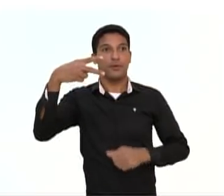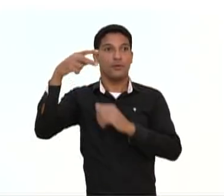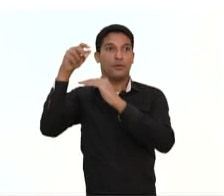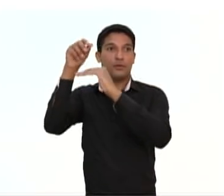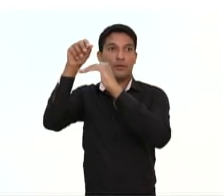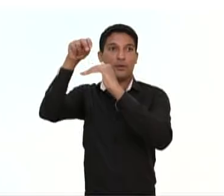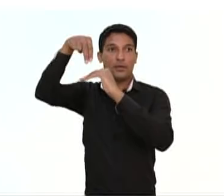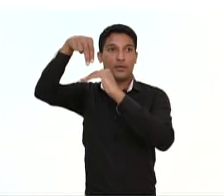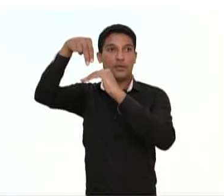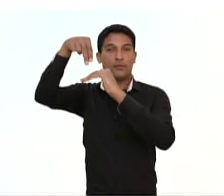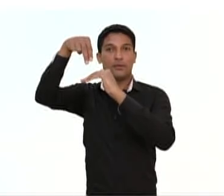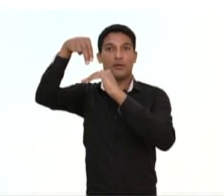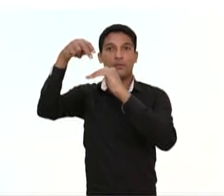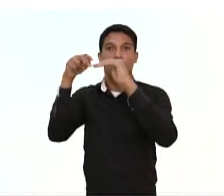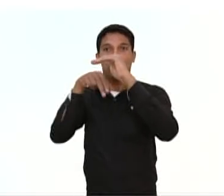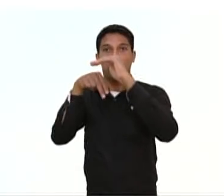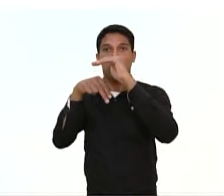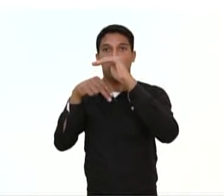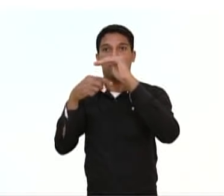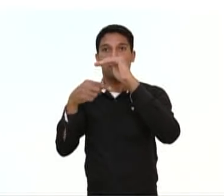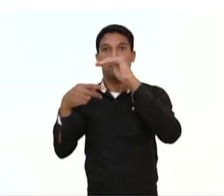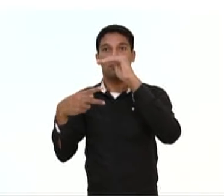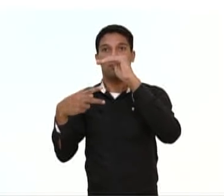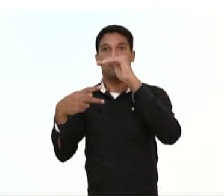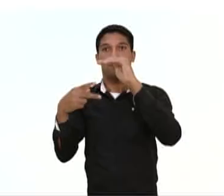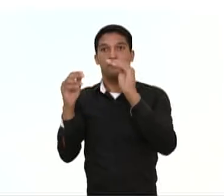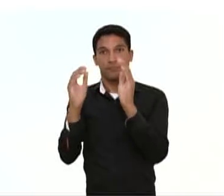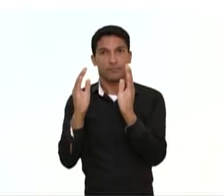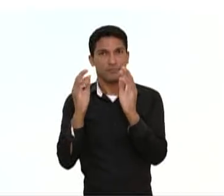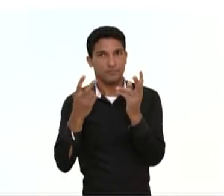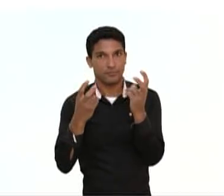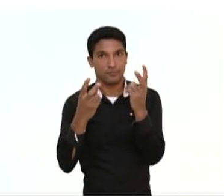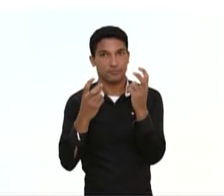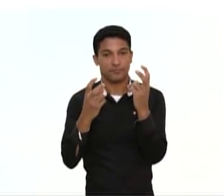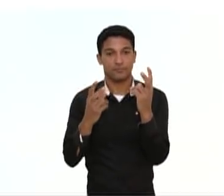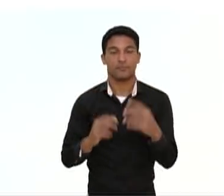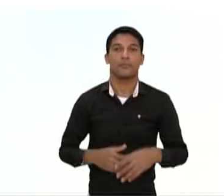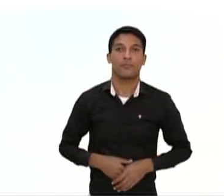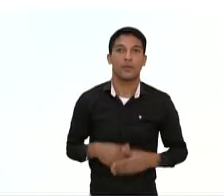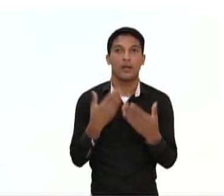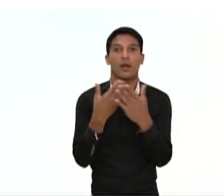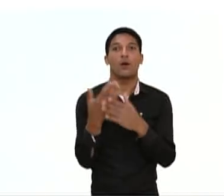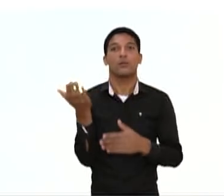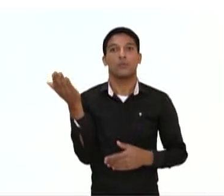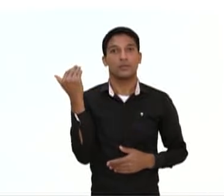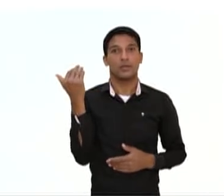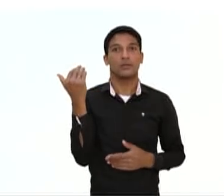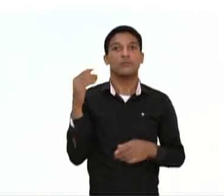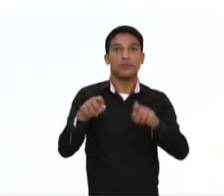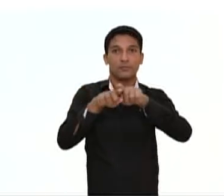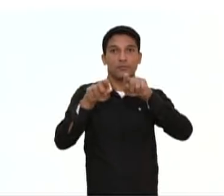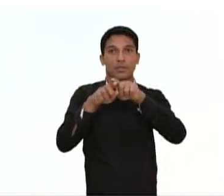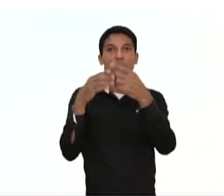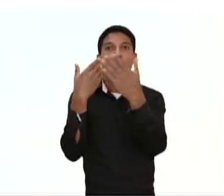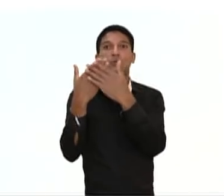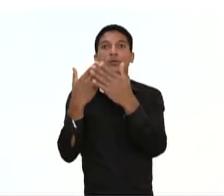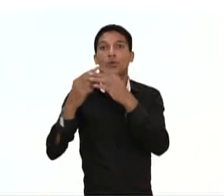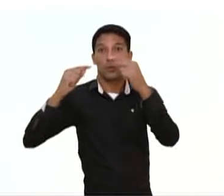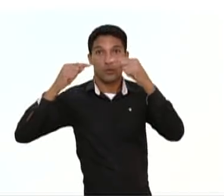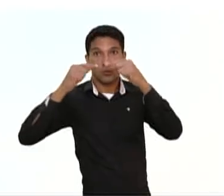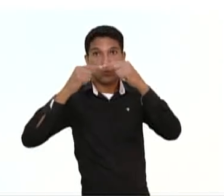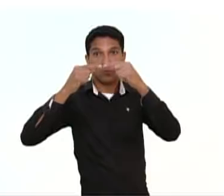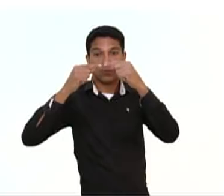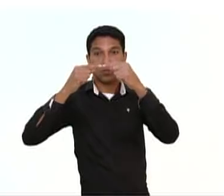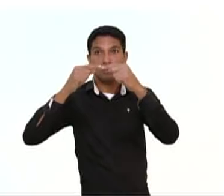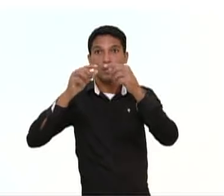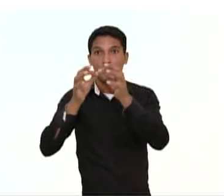p fatorial. Muito bem. Também vimos na aula passada a combinação simples, tá? A combinação, ela